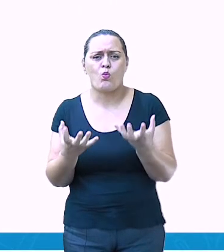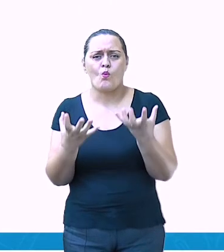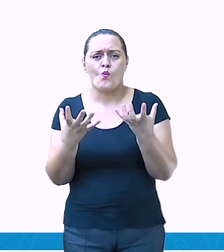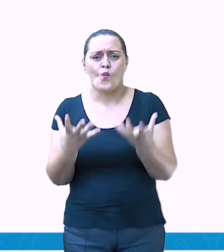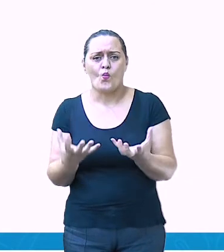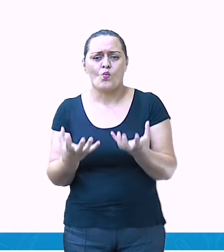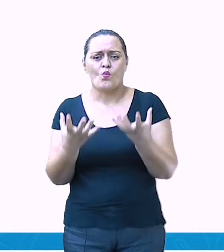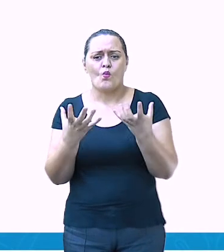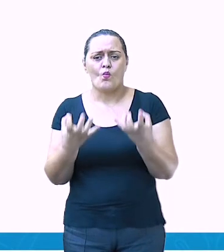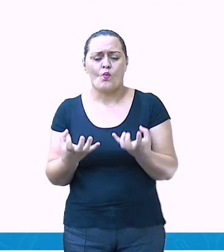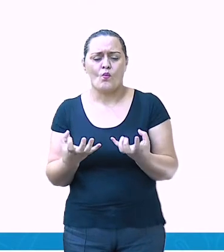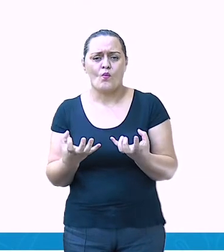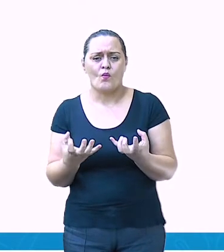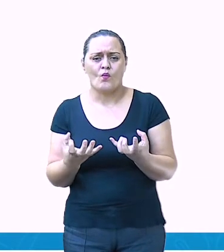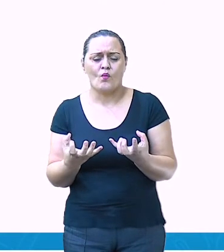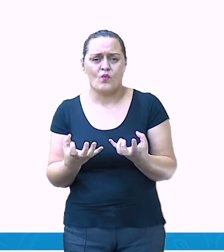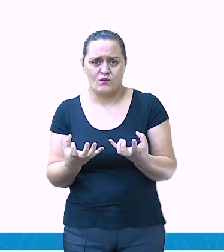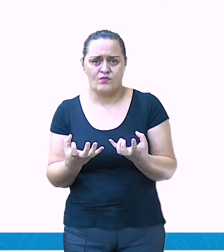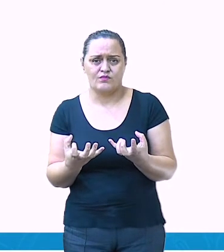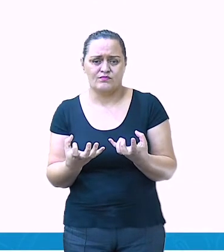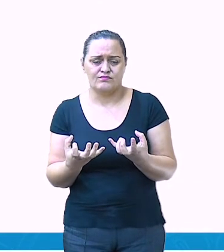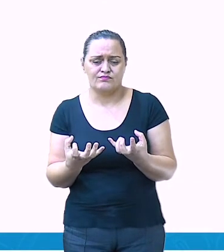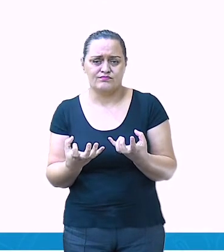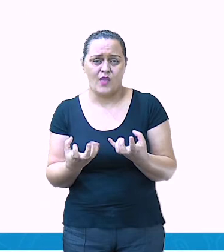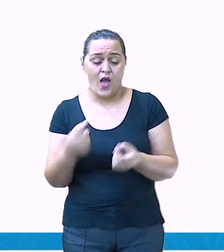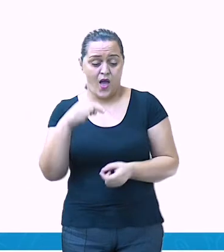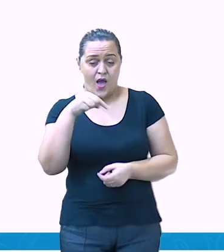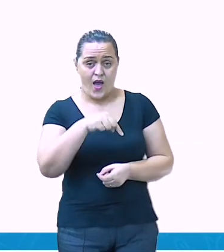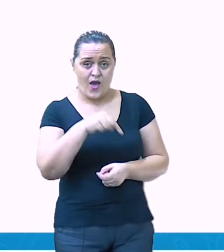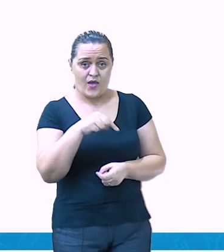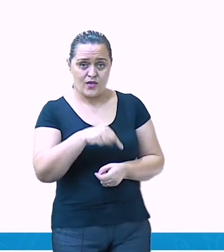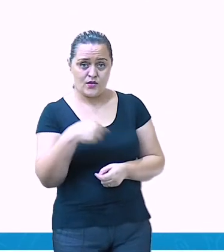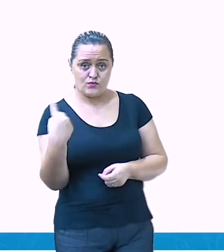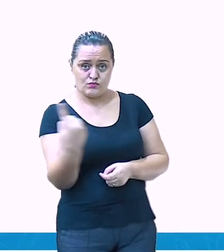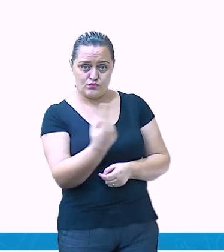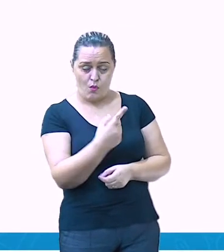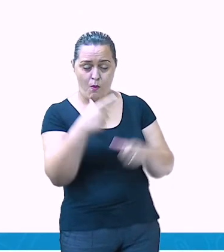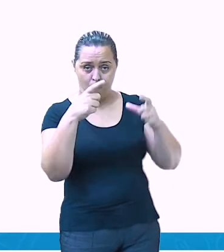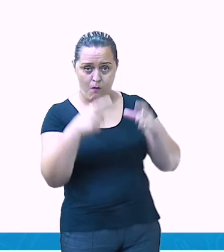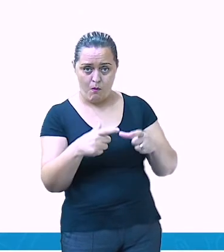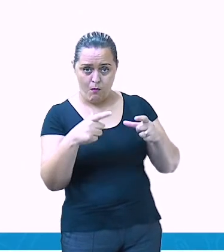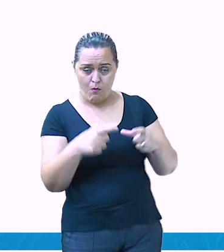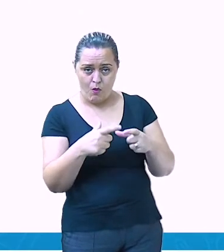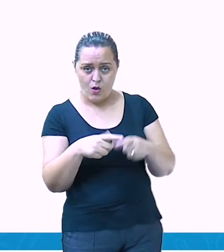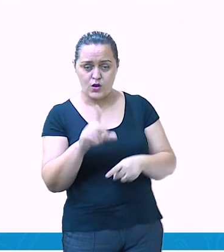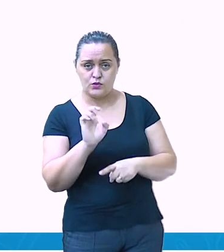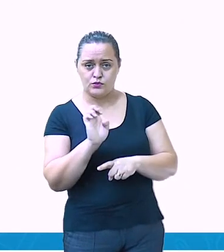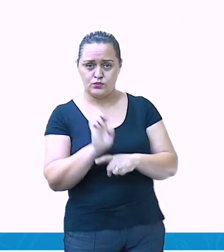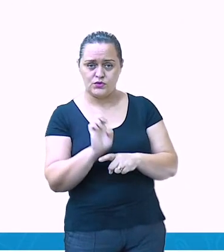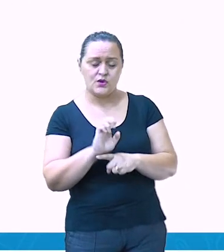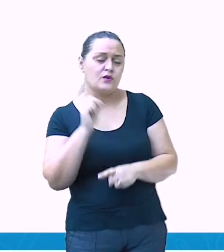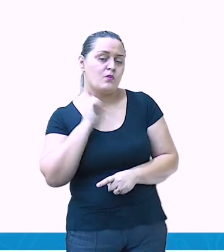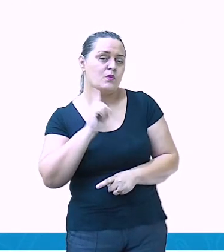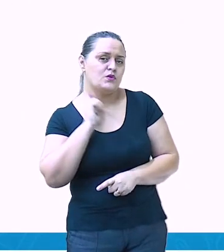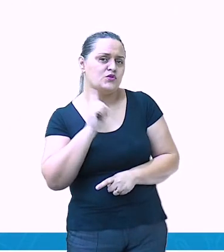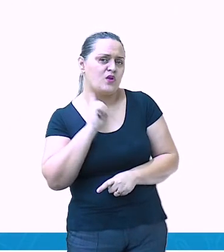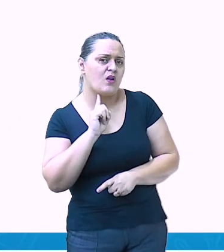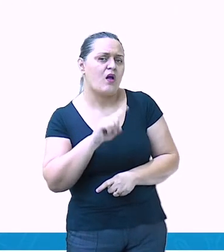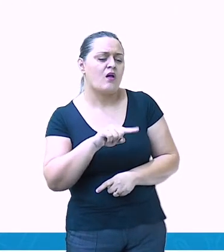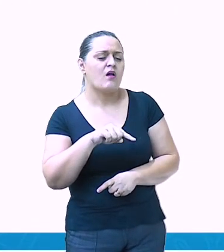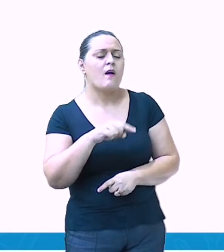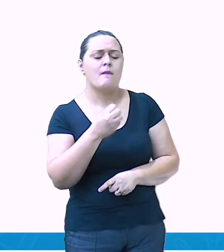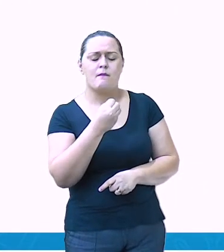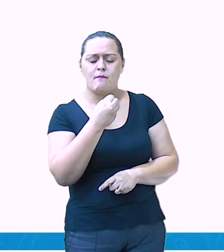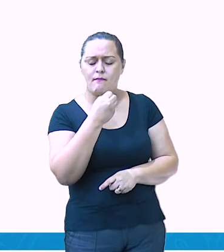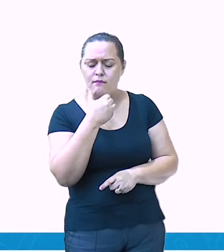bastante água, nós temos, bastante questão de flora, da questão de árvores,